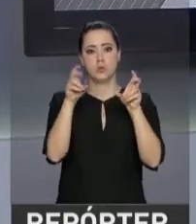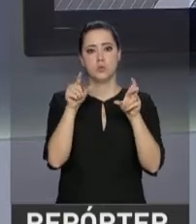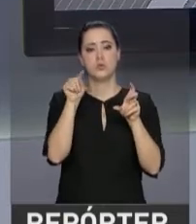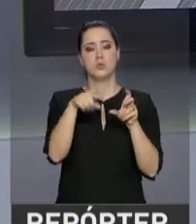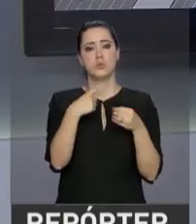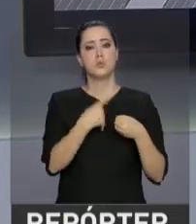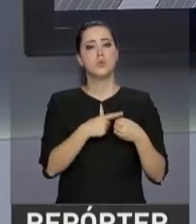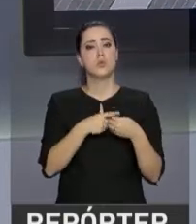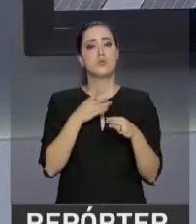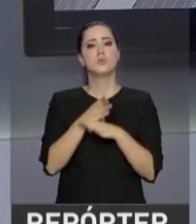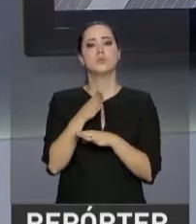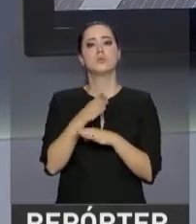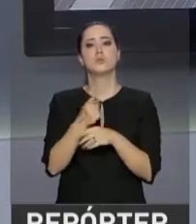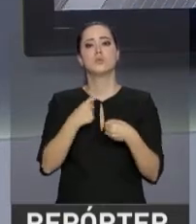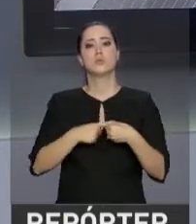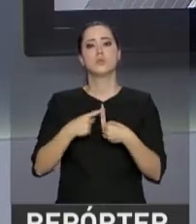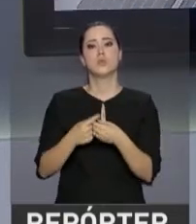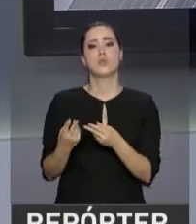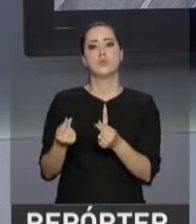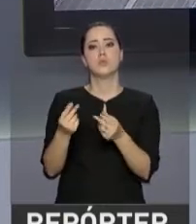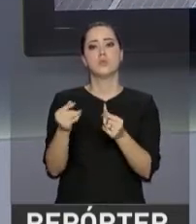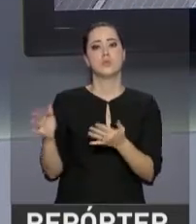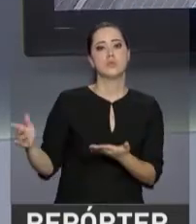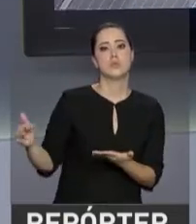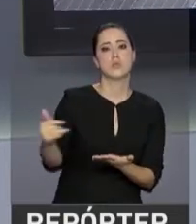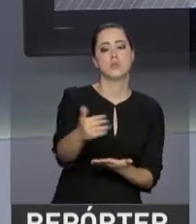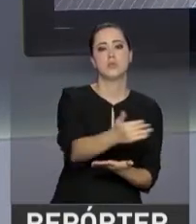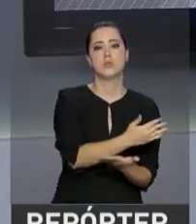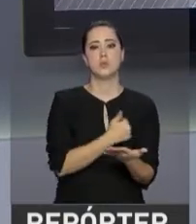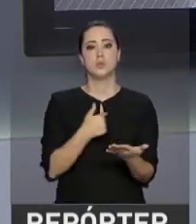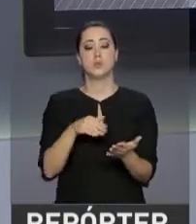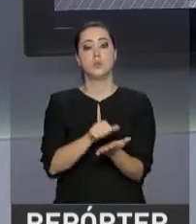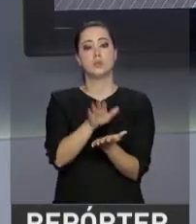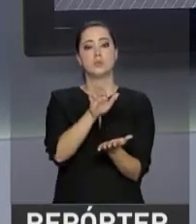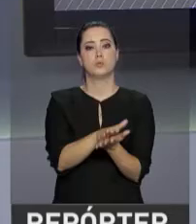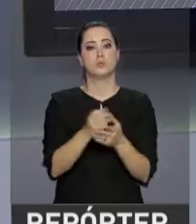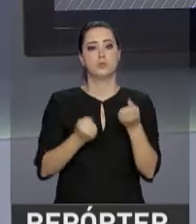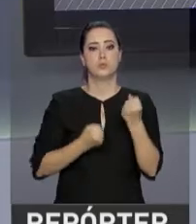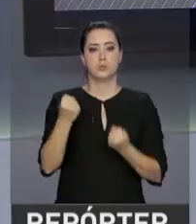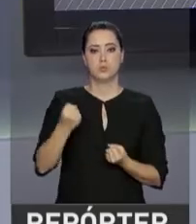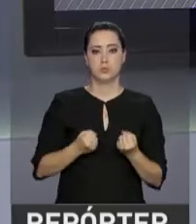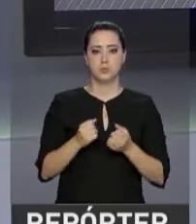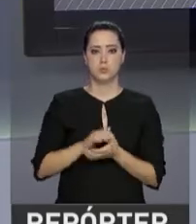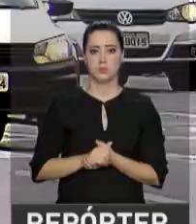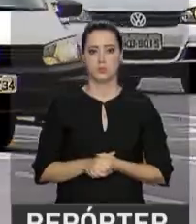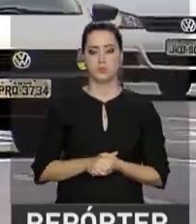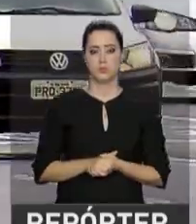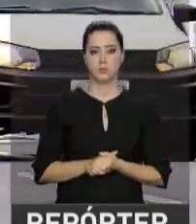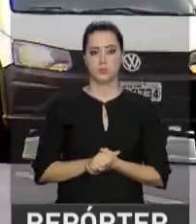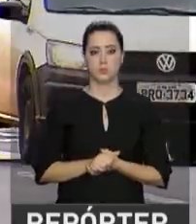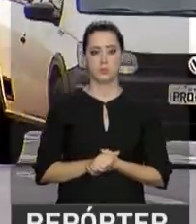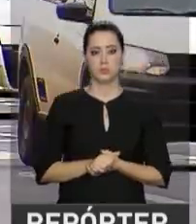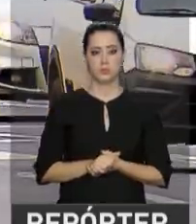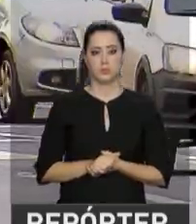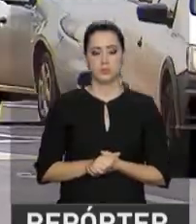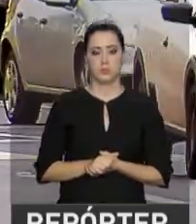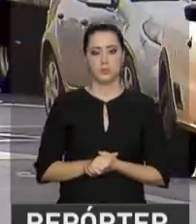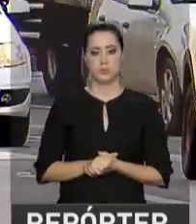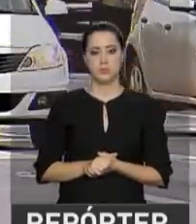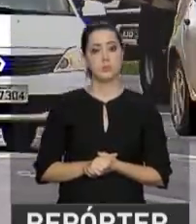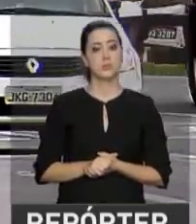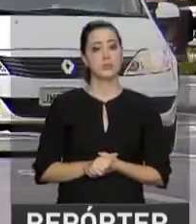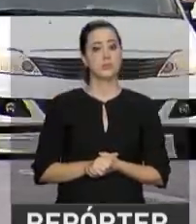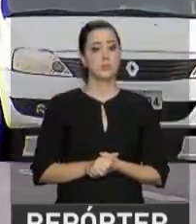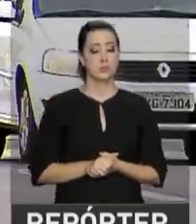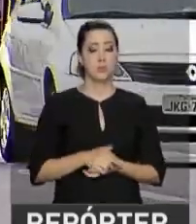foi o acesso desses municípios aos recursos arrecadados com as multas de trânsito por cerca